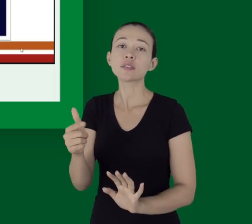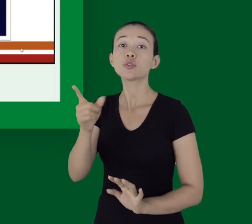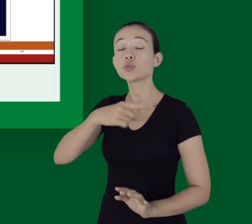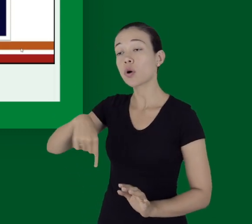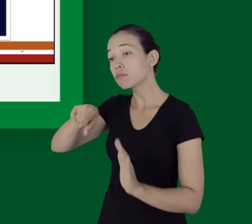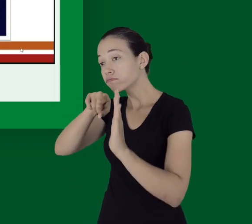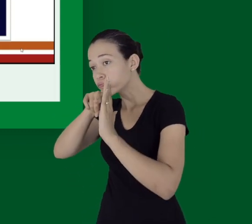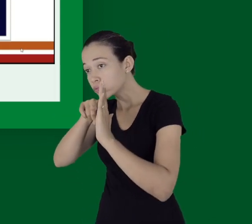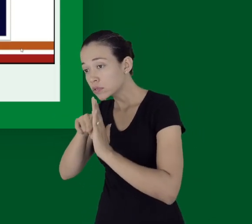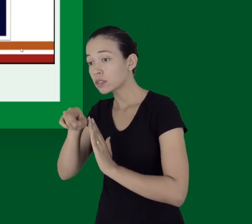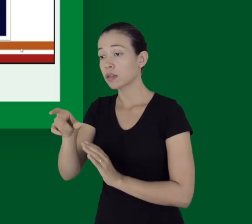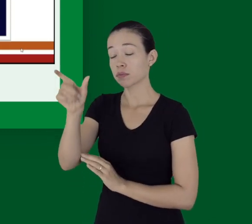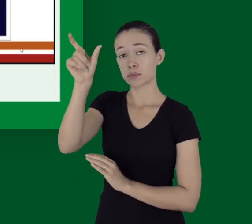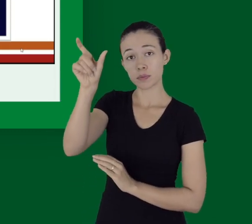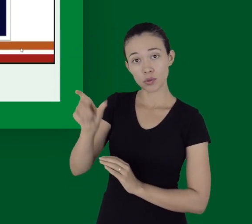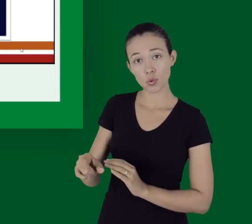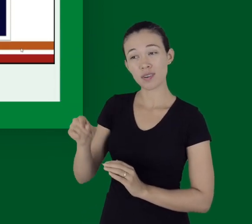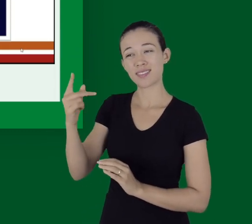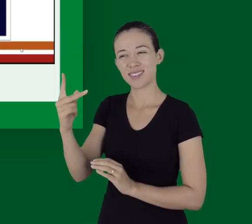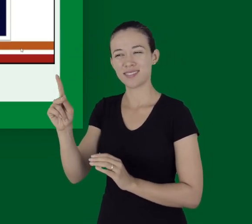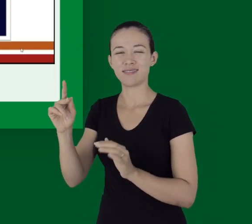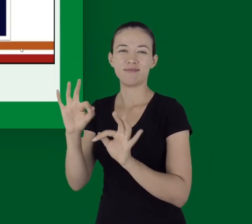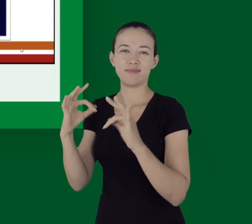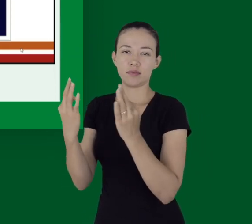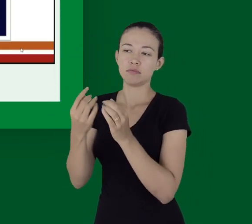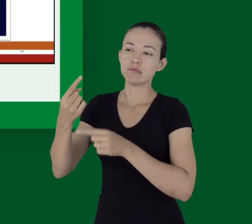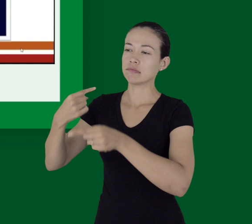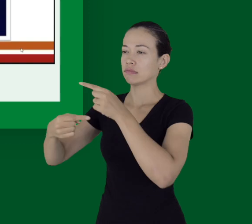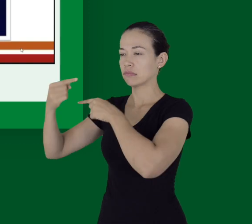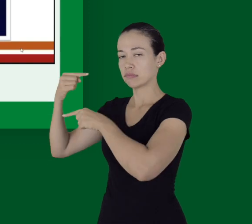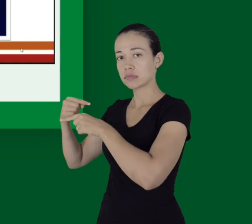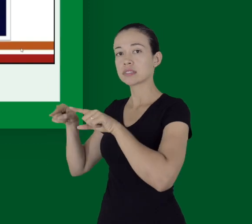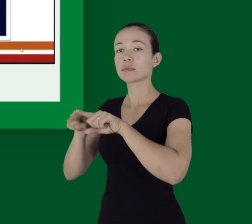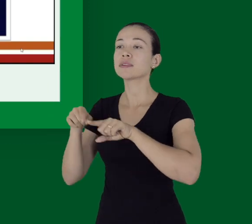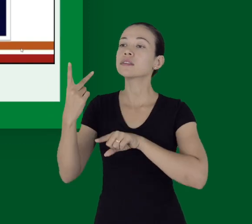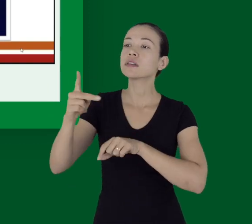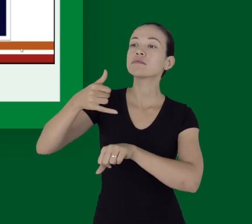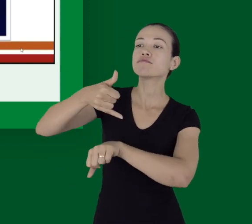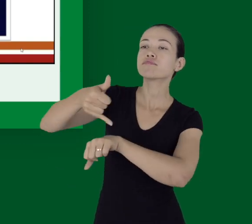paciente com história familiar muito importante, com colesterol muito alto, acima de 1.000,